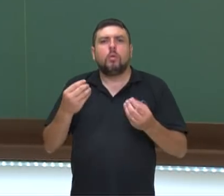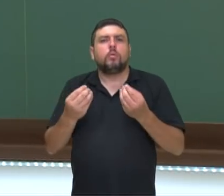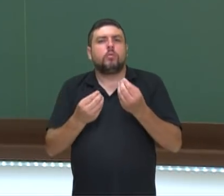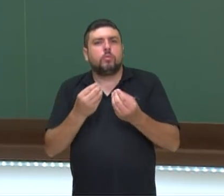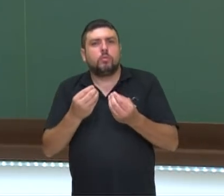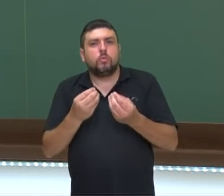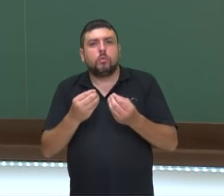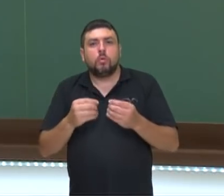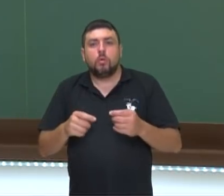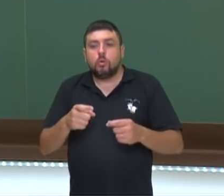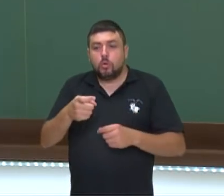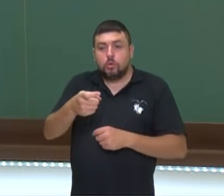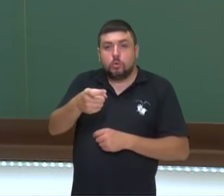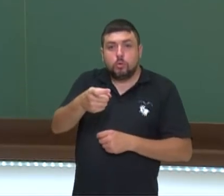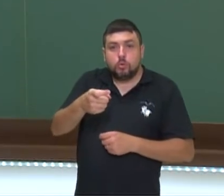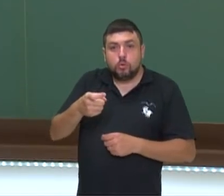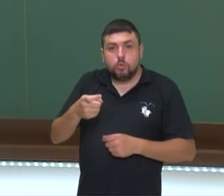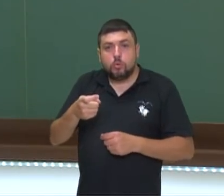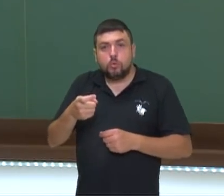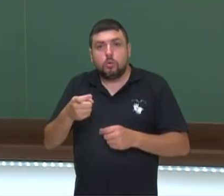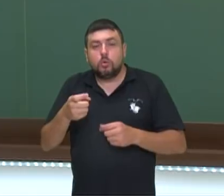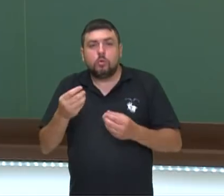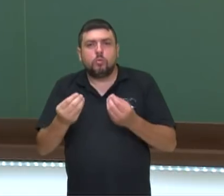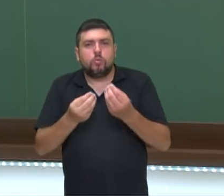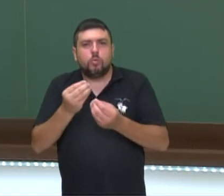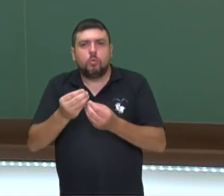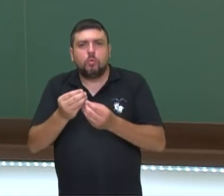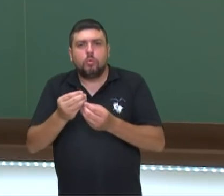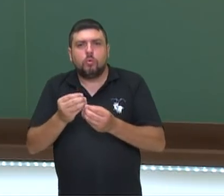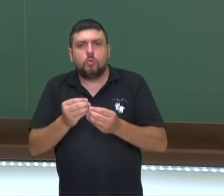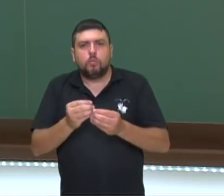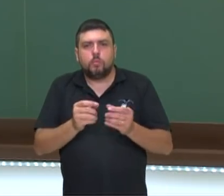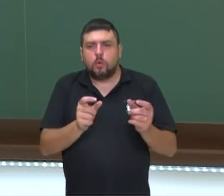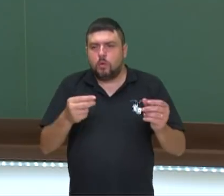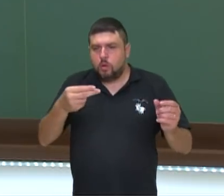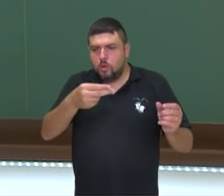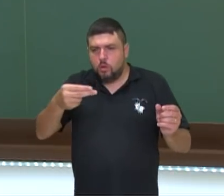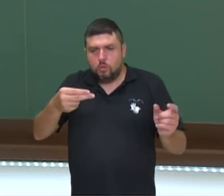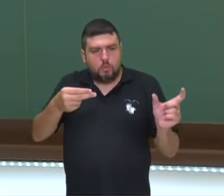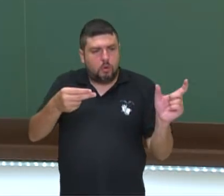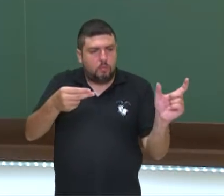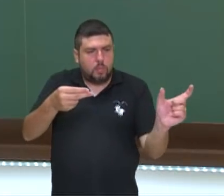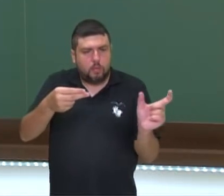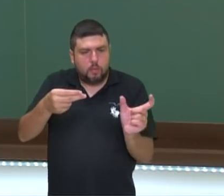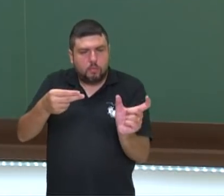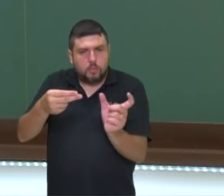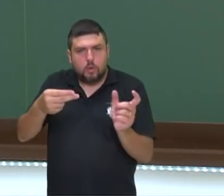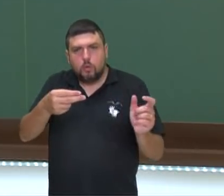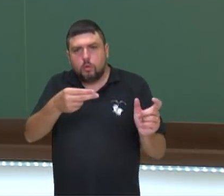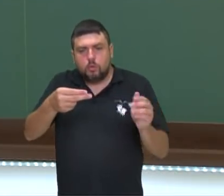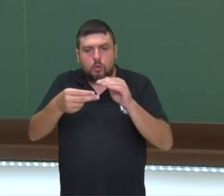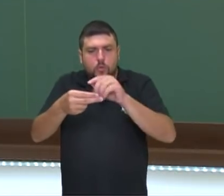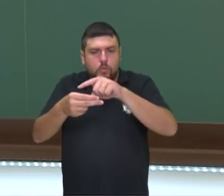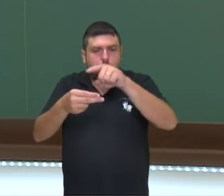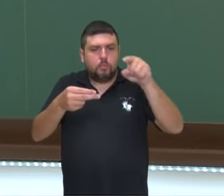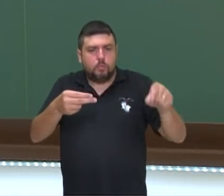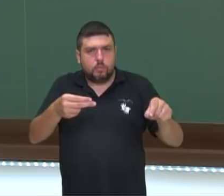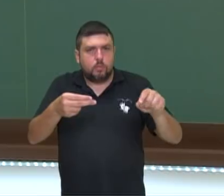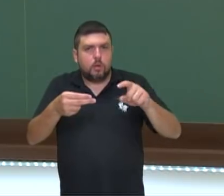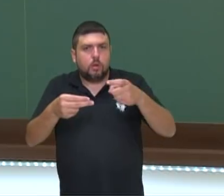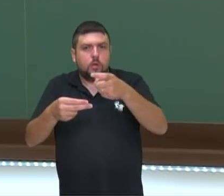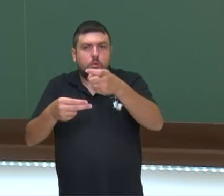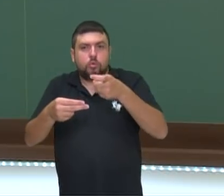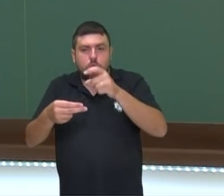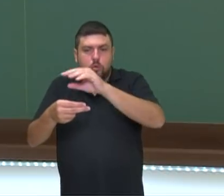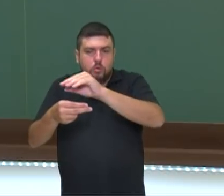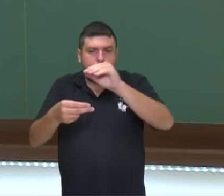isolar o x no primeiro membro. Então, o que fica para cá do igual a gente chama do primeiro membro, o que fica depois a